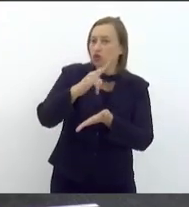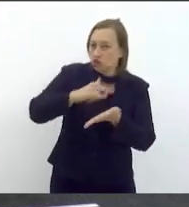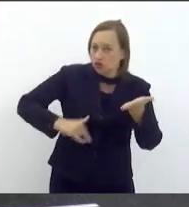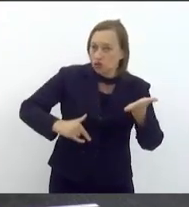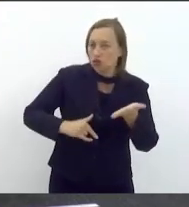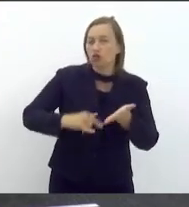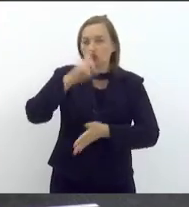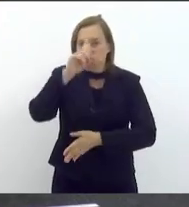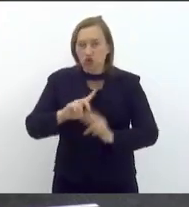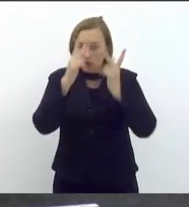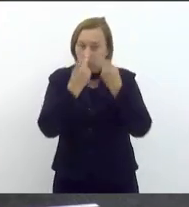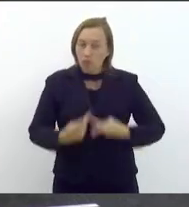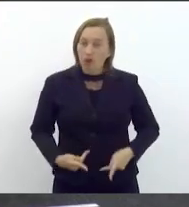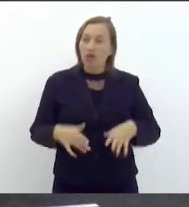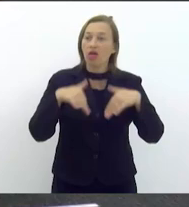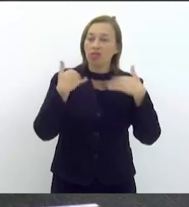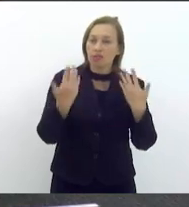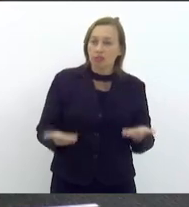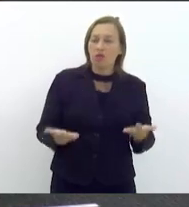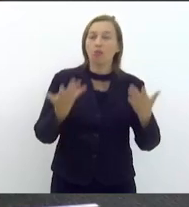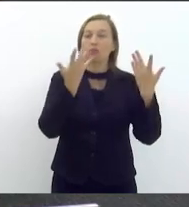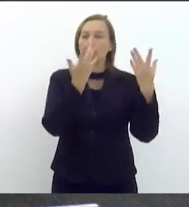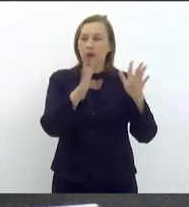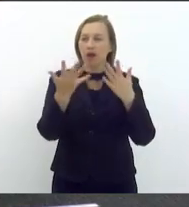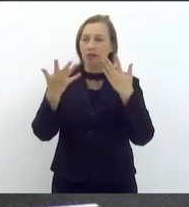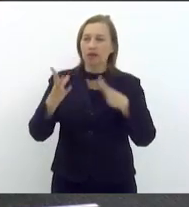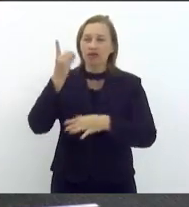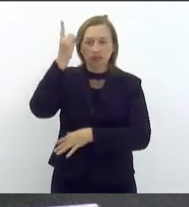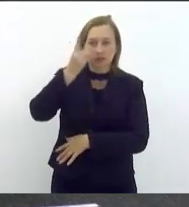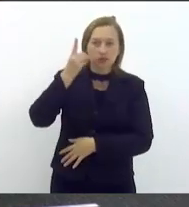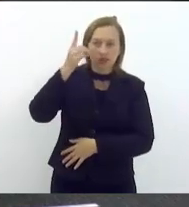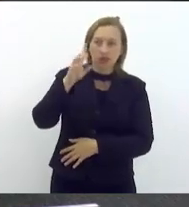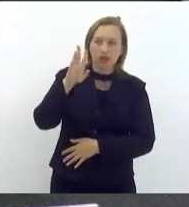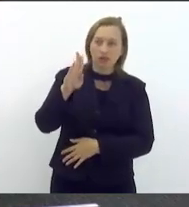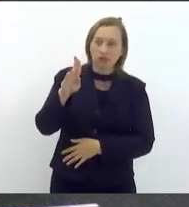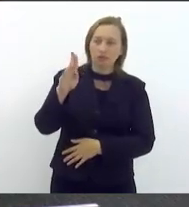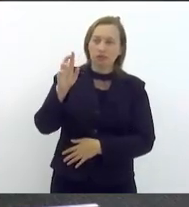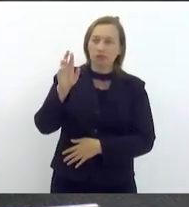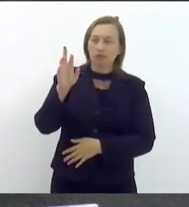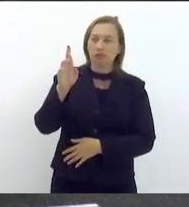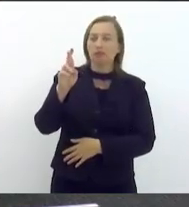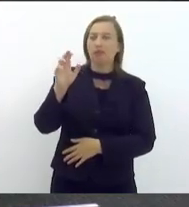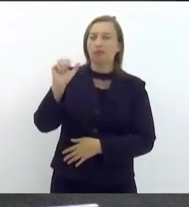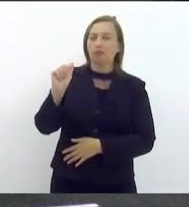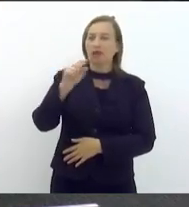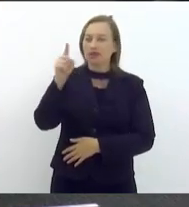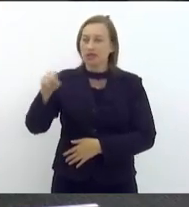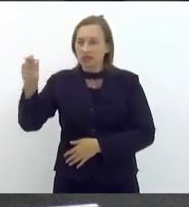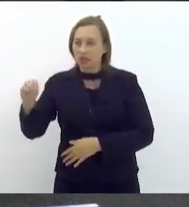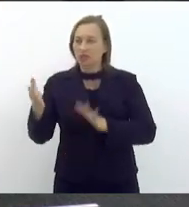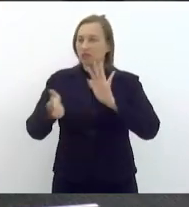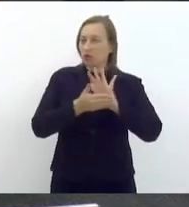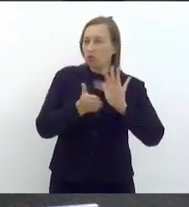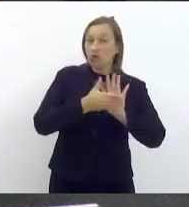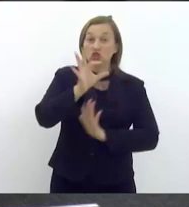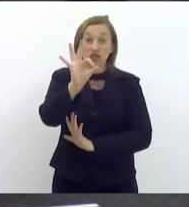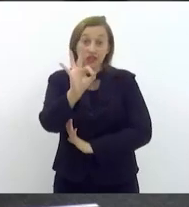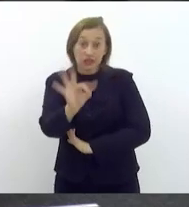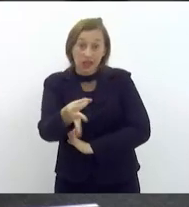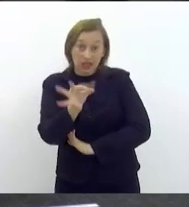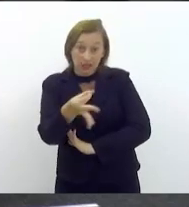humano então Parabéns deputado brasão por essa proposição certamente